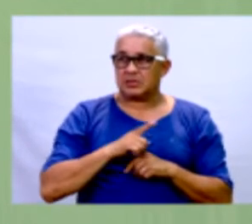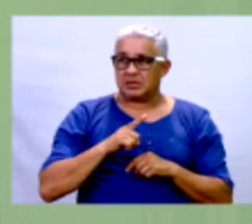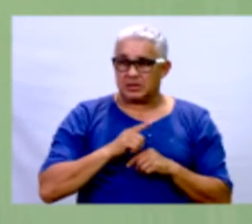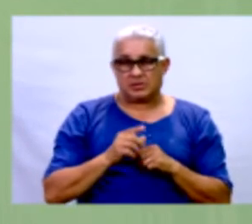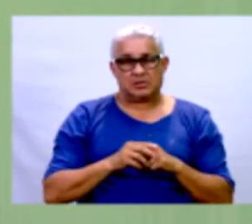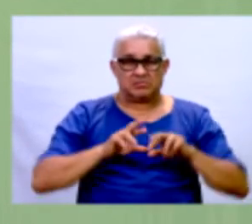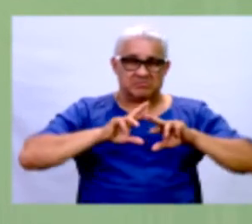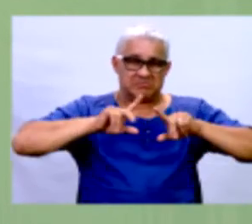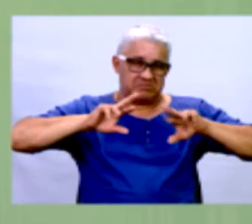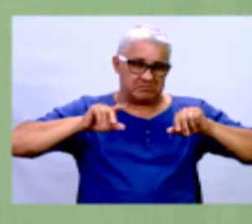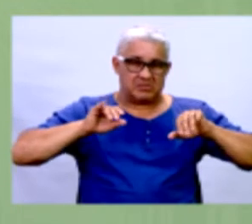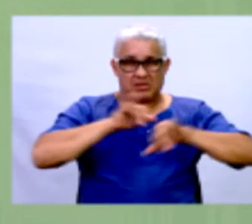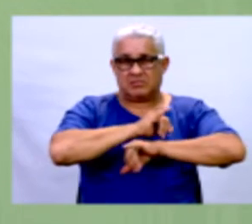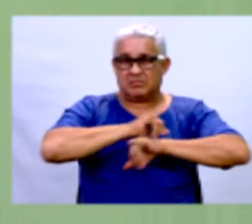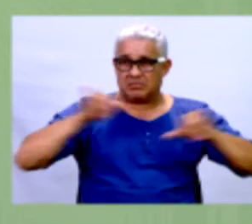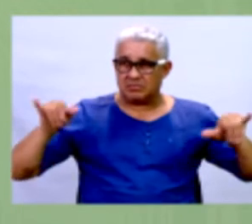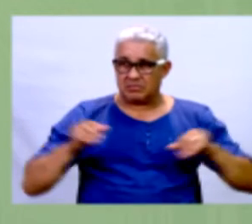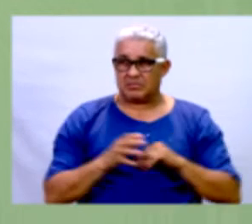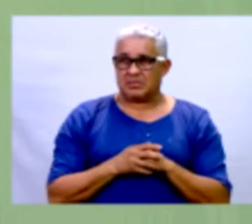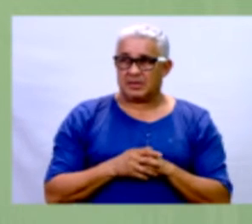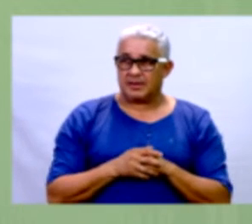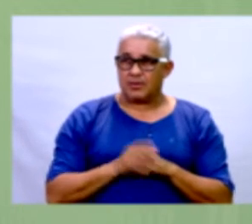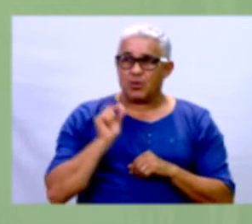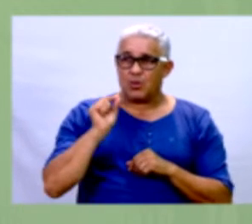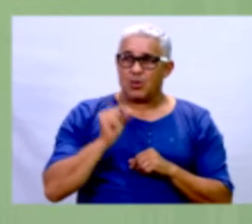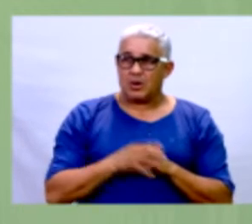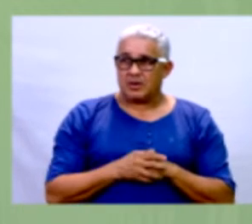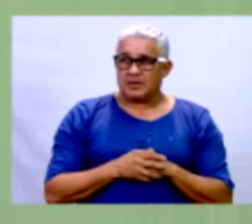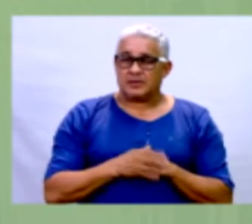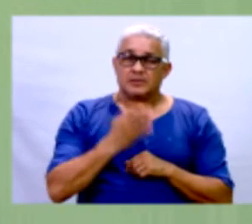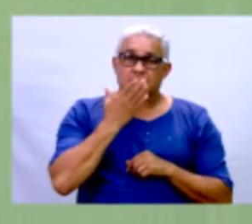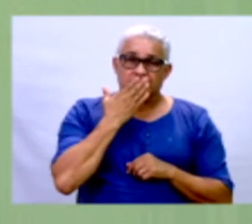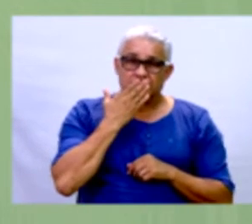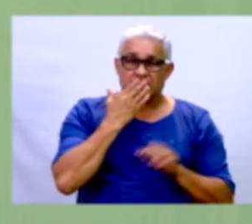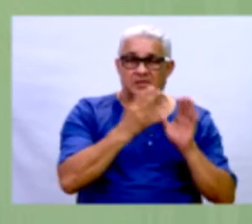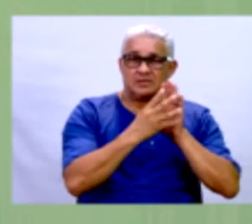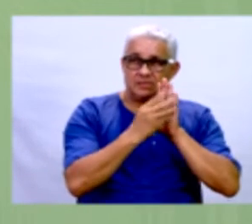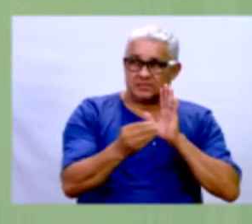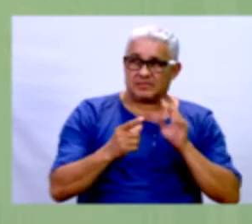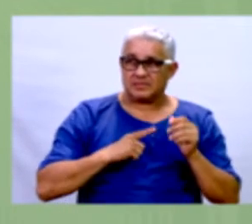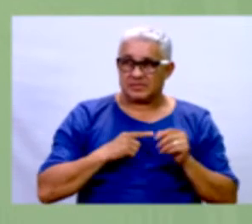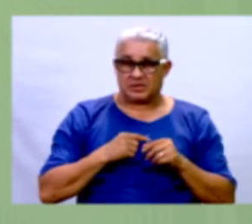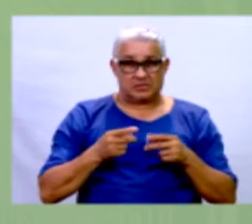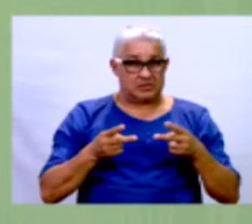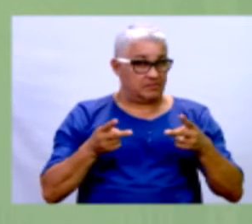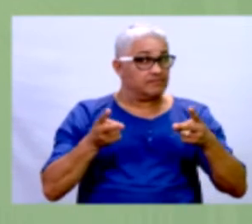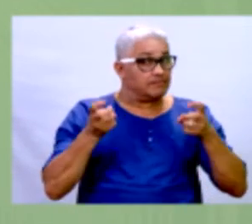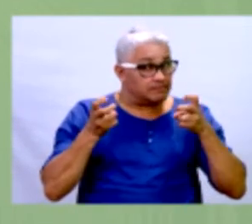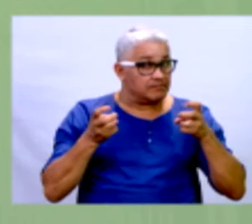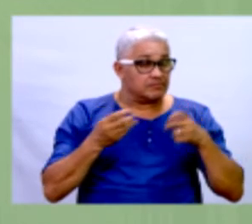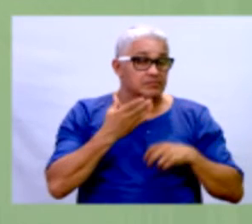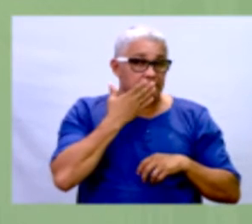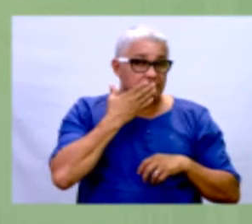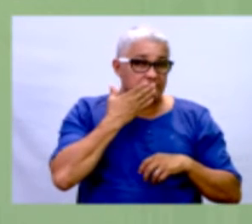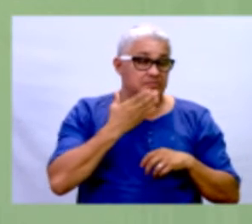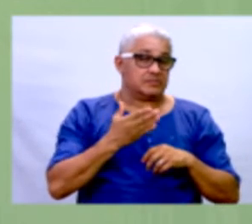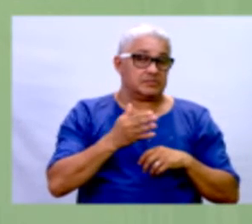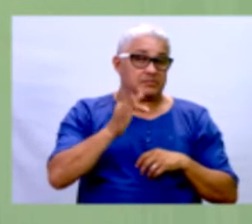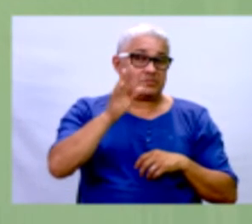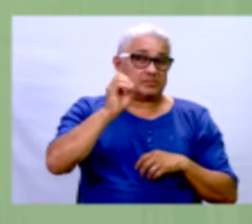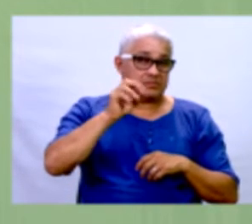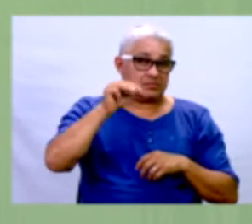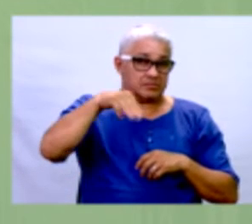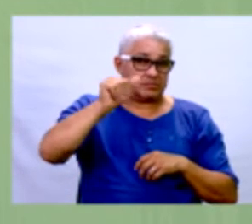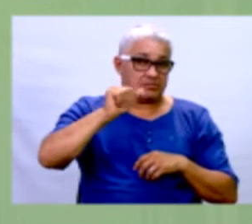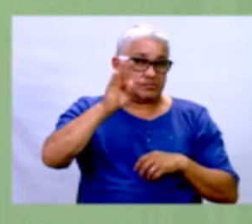aqui essas informações passadas no quê? No tipo de formato, então se atentem para o tipo de formato que está especificado. Nós temos